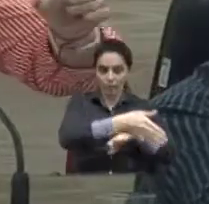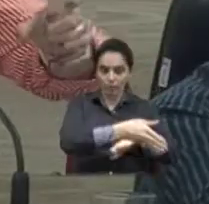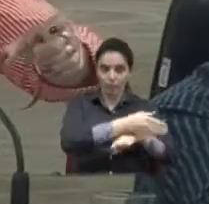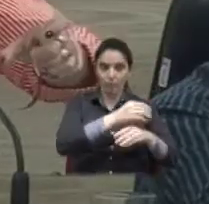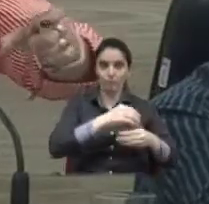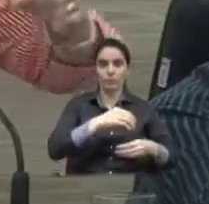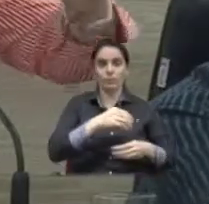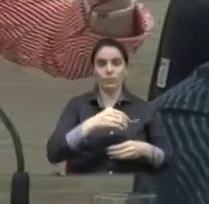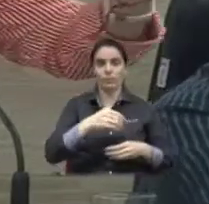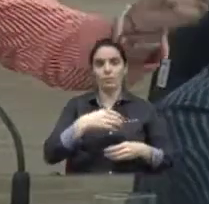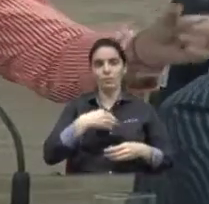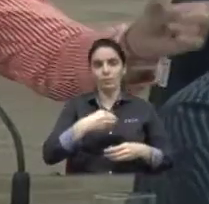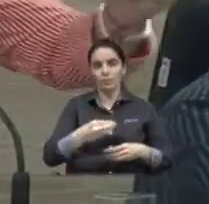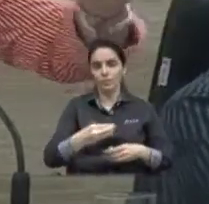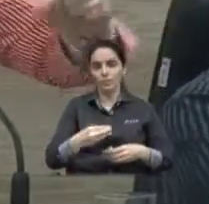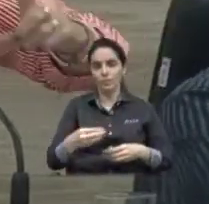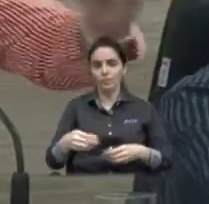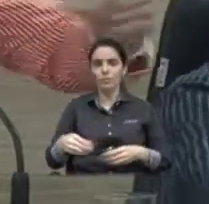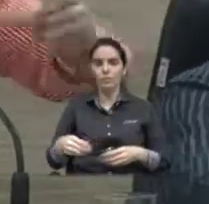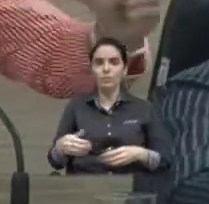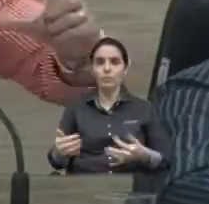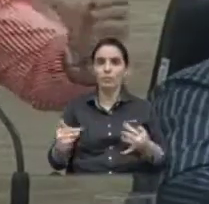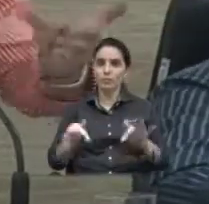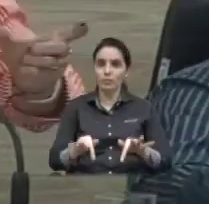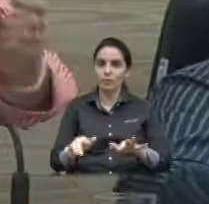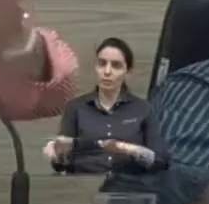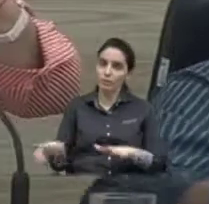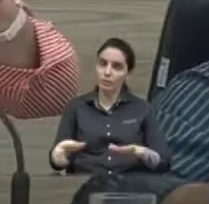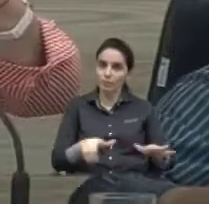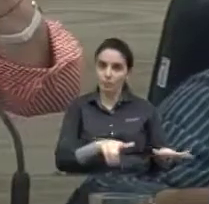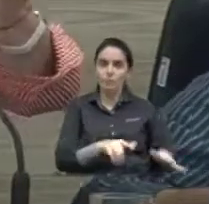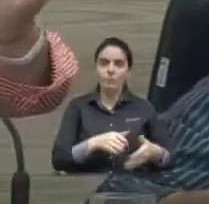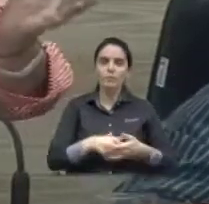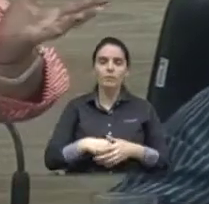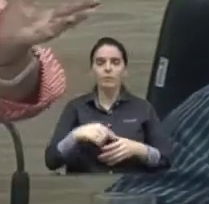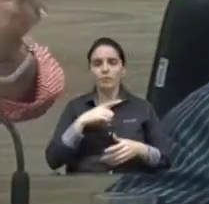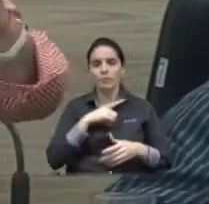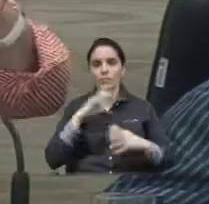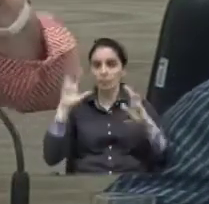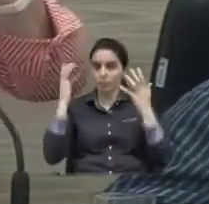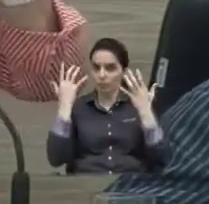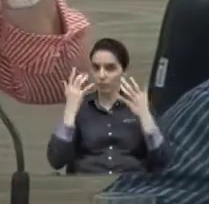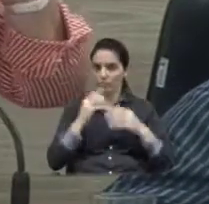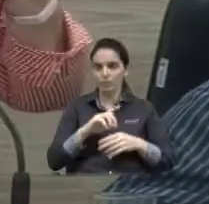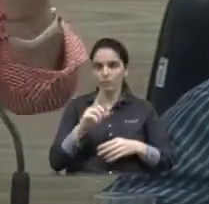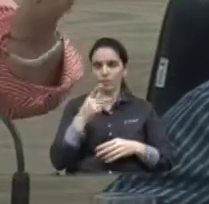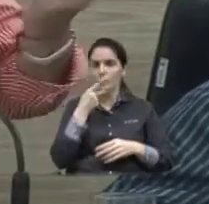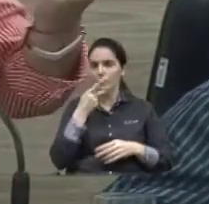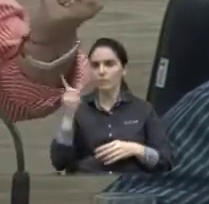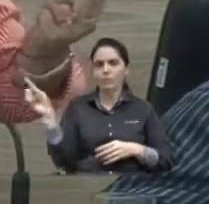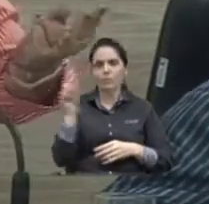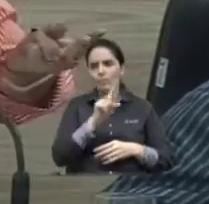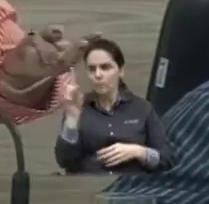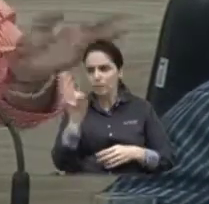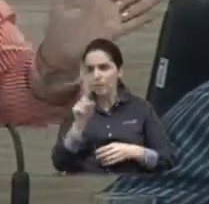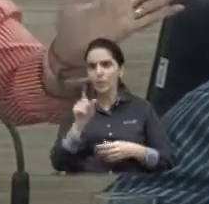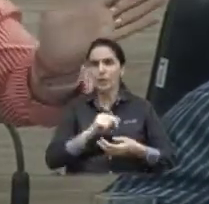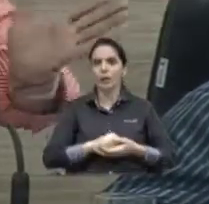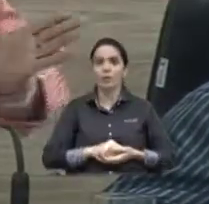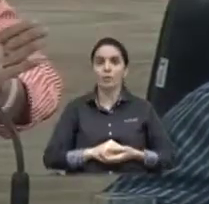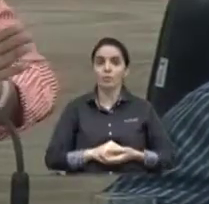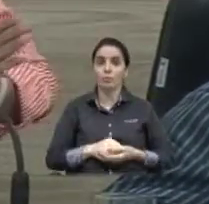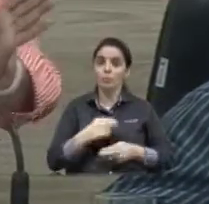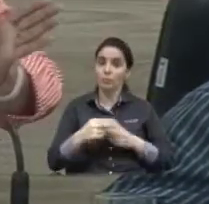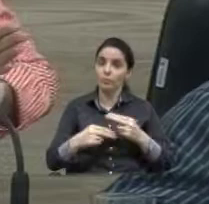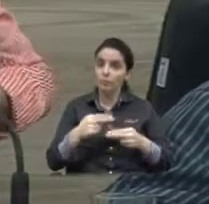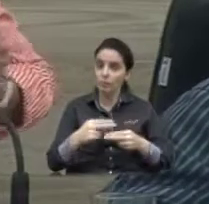eu desconto final de semana, quando tem eventos, aquela questão de horas, né? E não foi dado para ela, então todas, duas vezes por semana, no